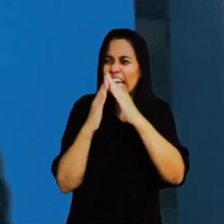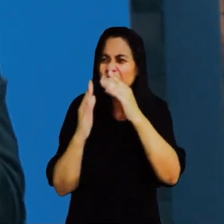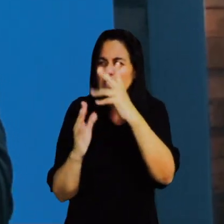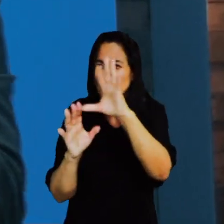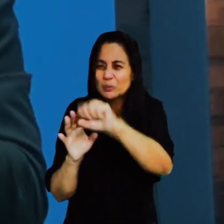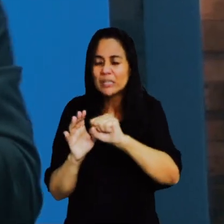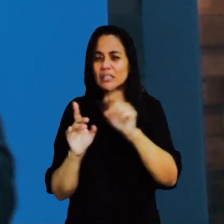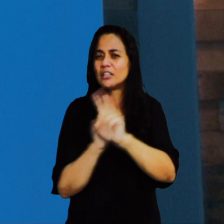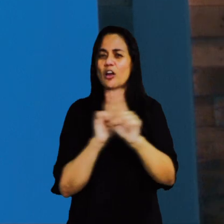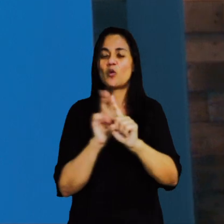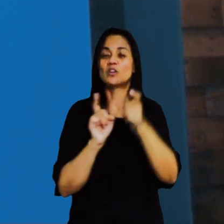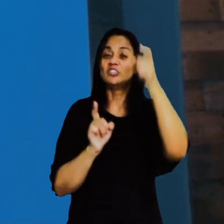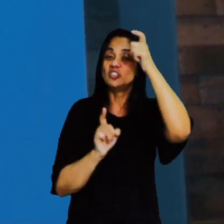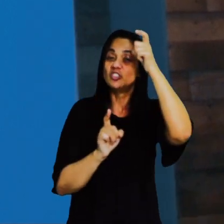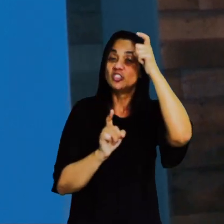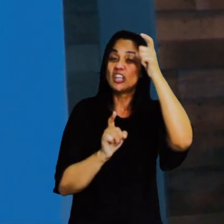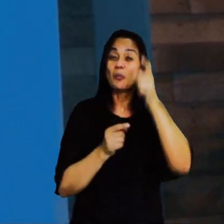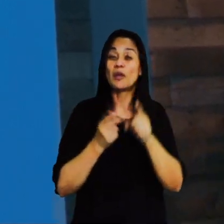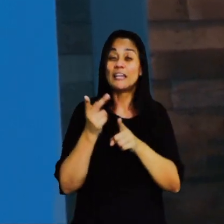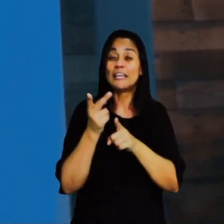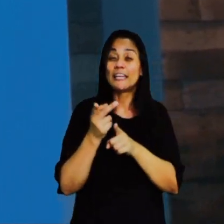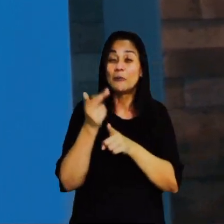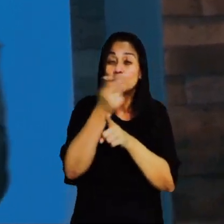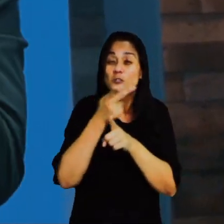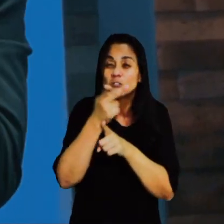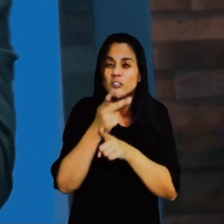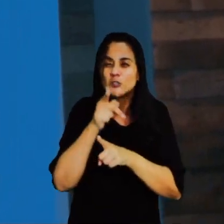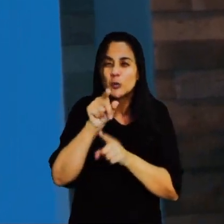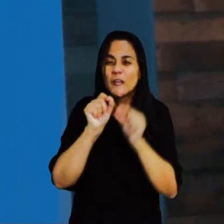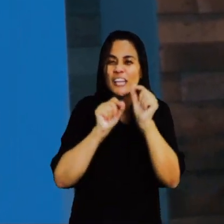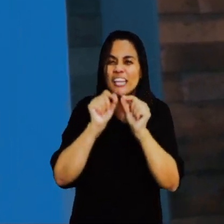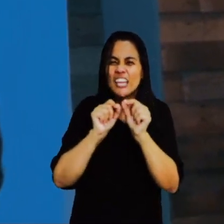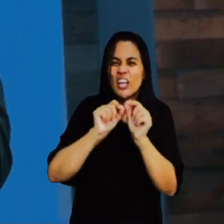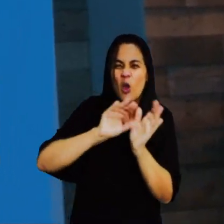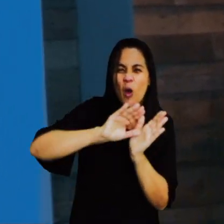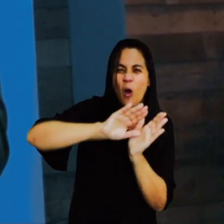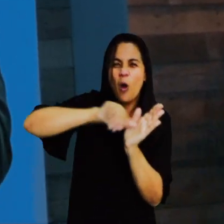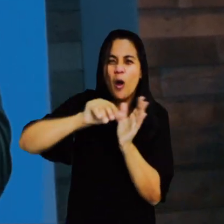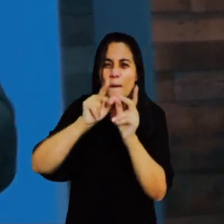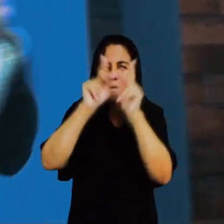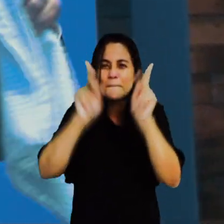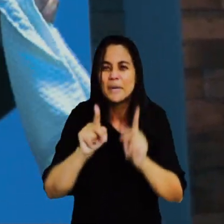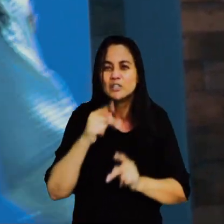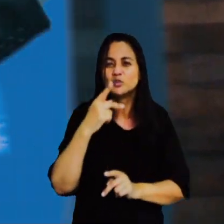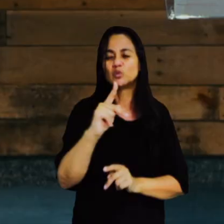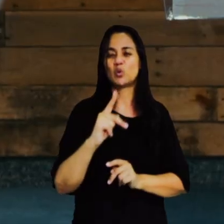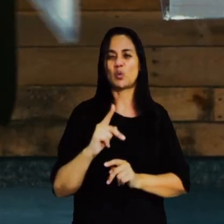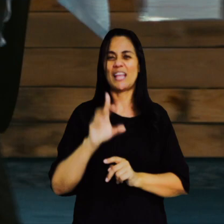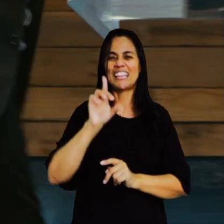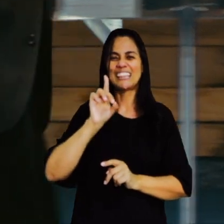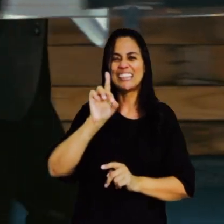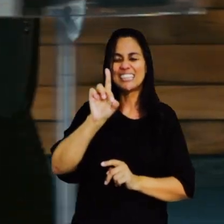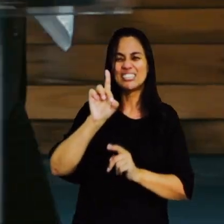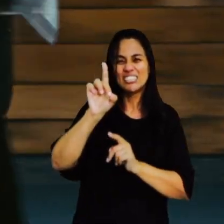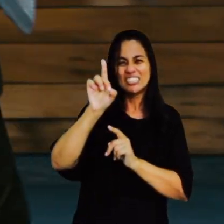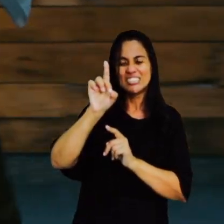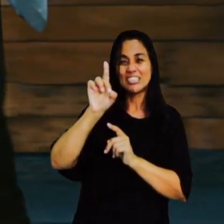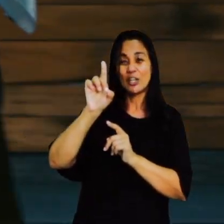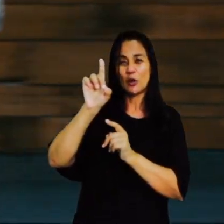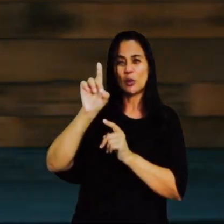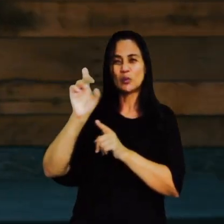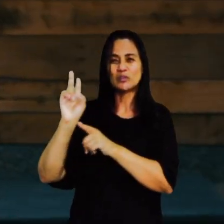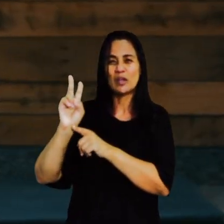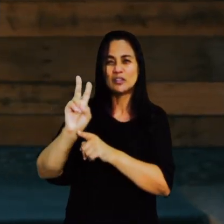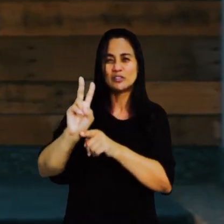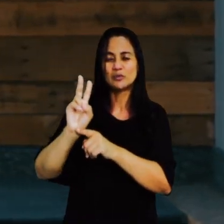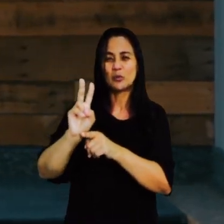tua paz, ele está atrás da tua fé, ele está atrás da graça, ele está atrás da misericórdia. Ele está querendo te abalar. Agora presta atenção, lá em Hebreus